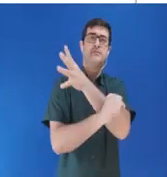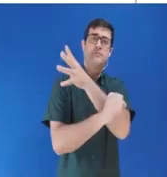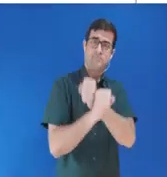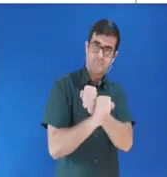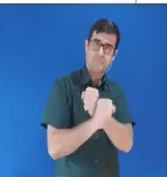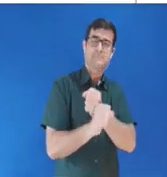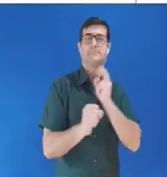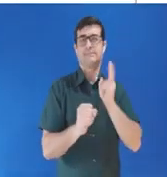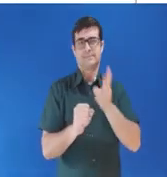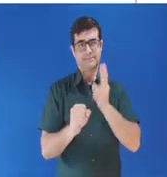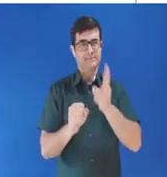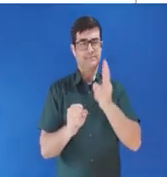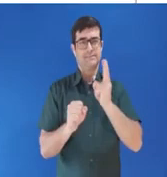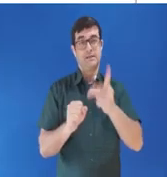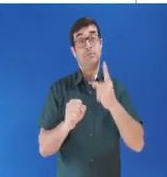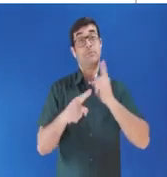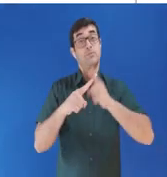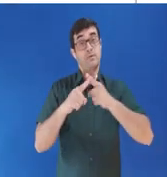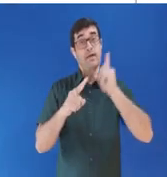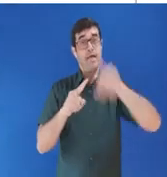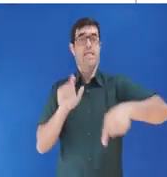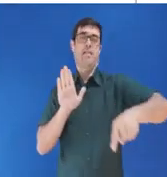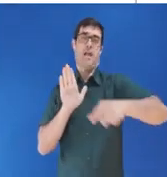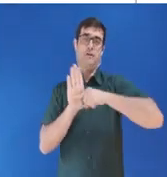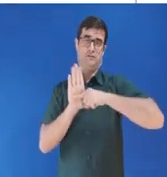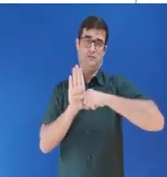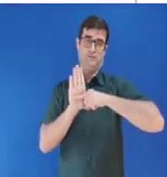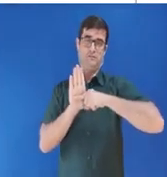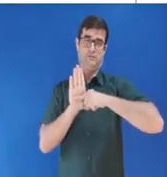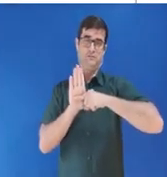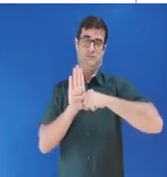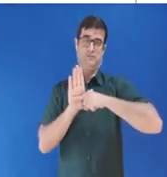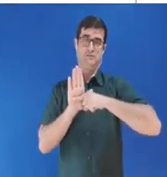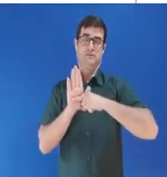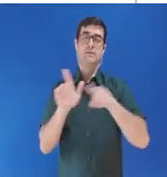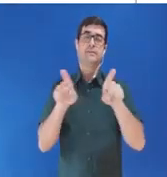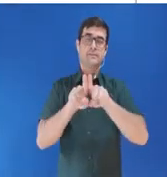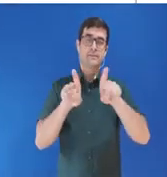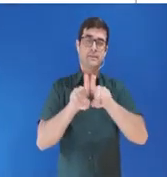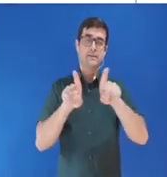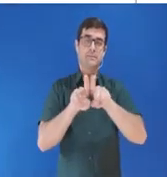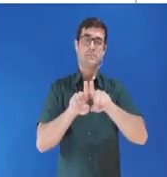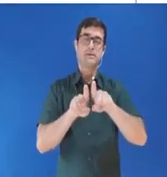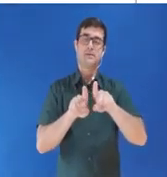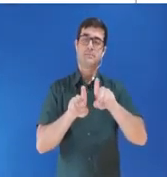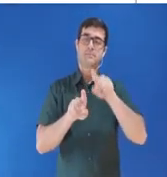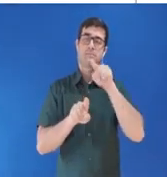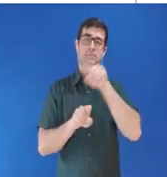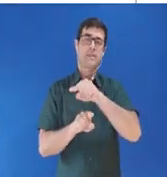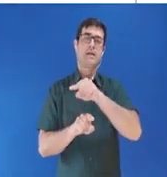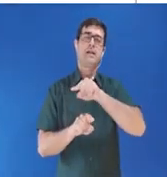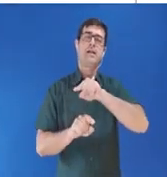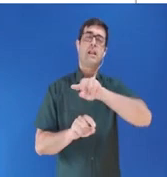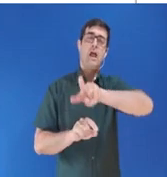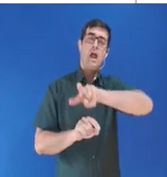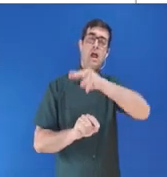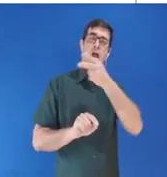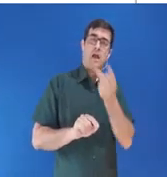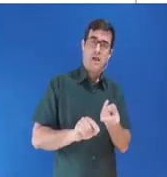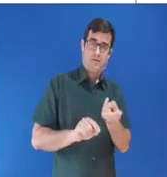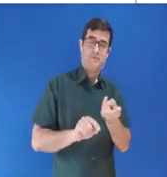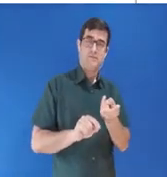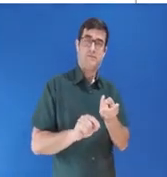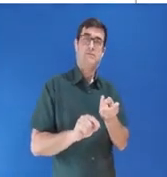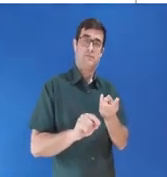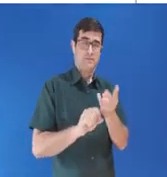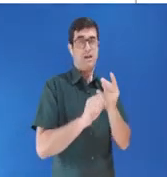numa espécie negativa, que ela é o inverso, né, da energia de